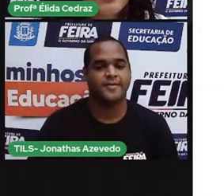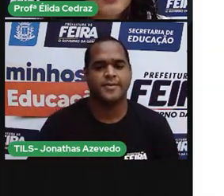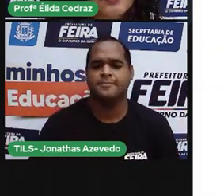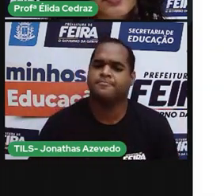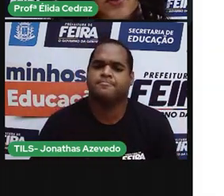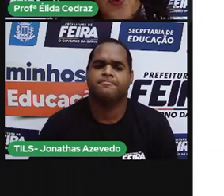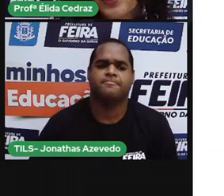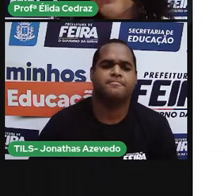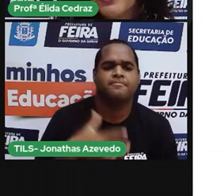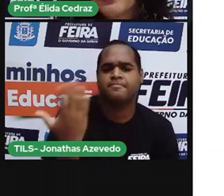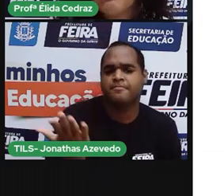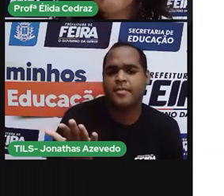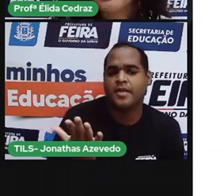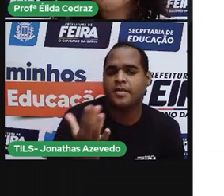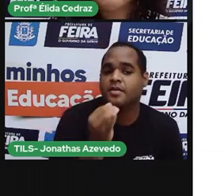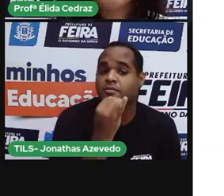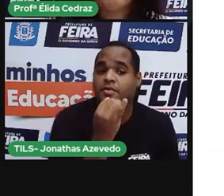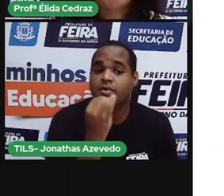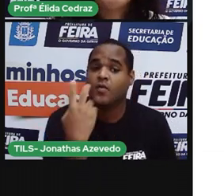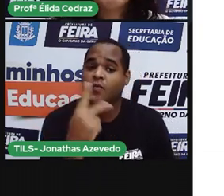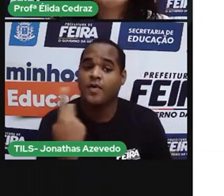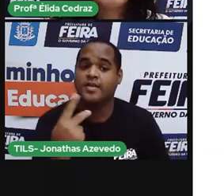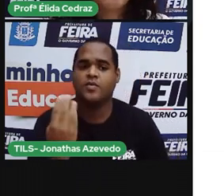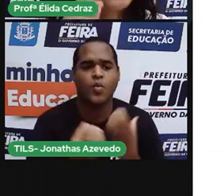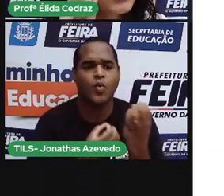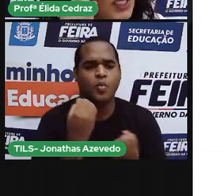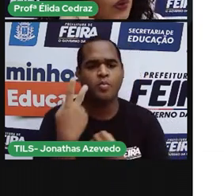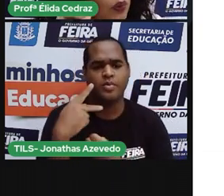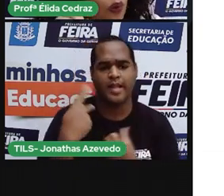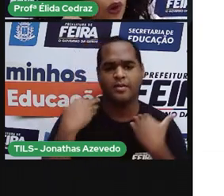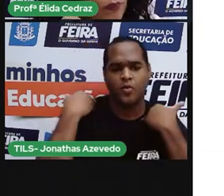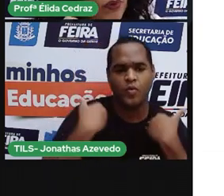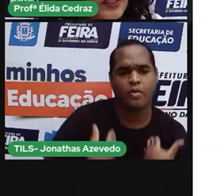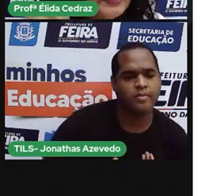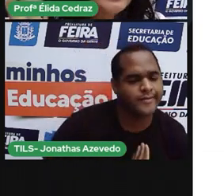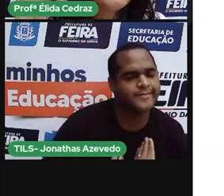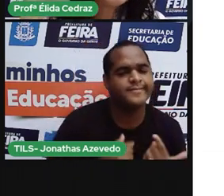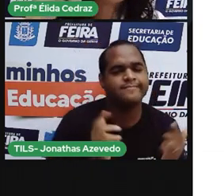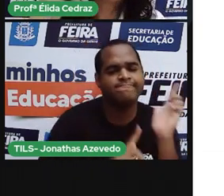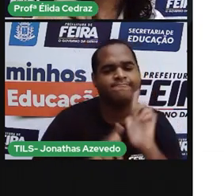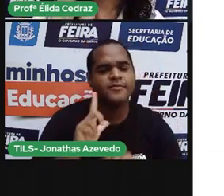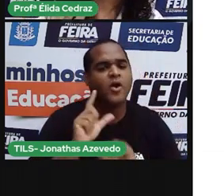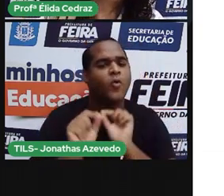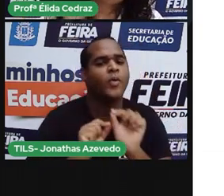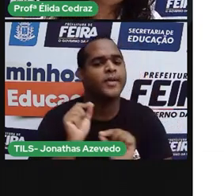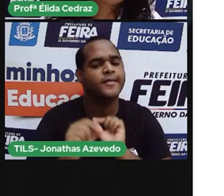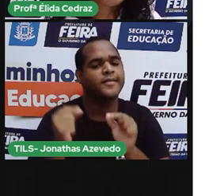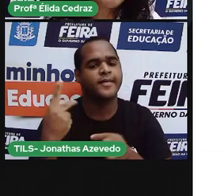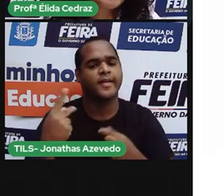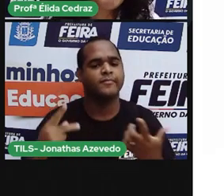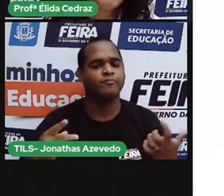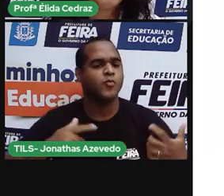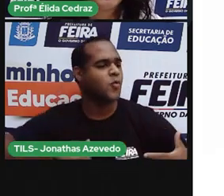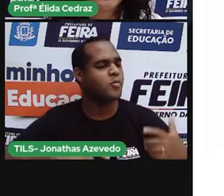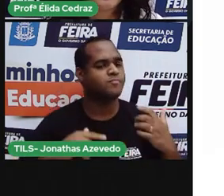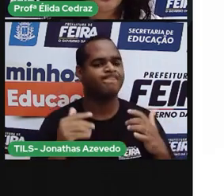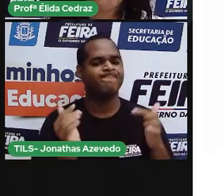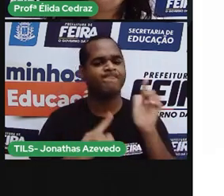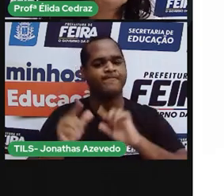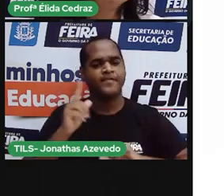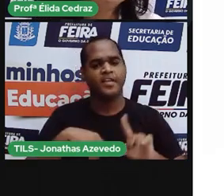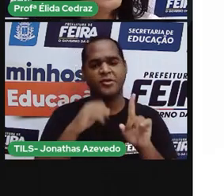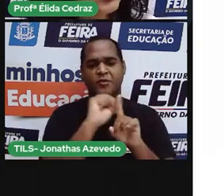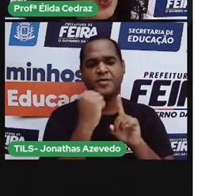Mas o que você tem feito para movimentar o seu corpo nesse período de afastamento